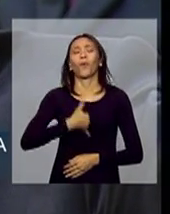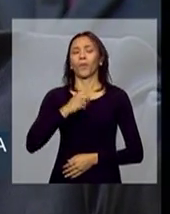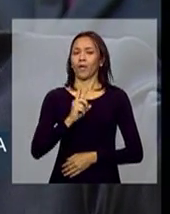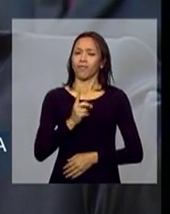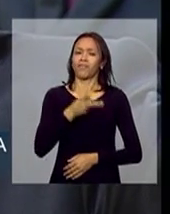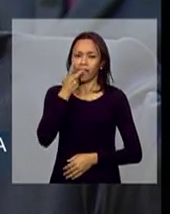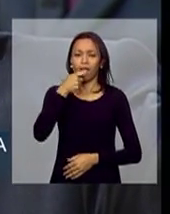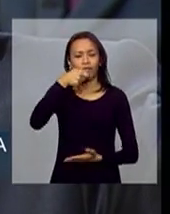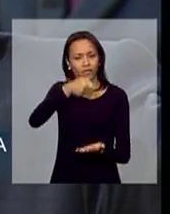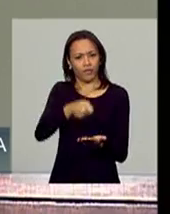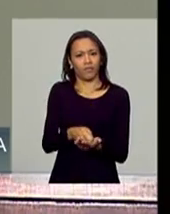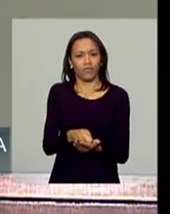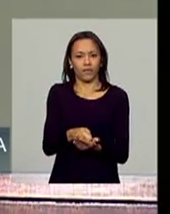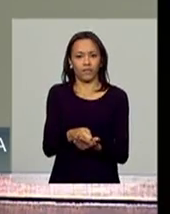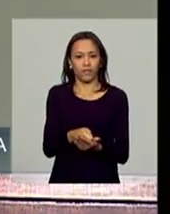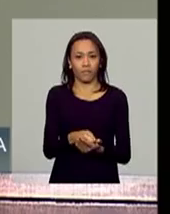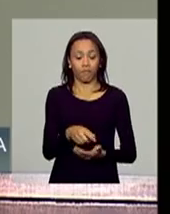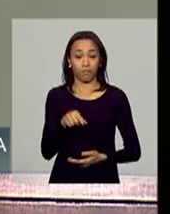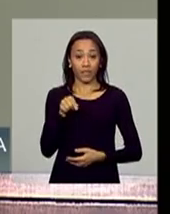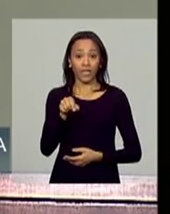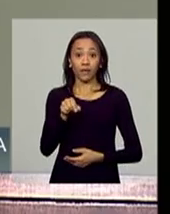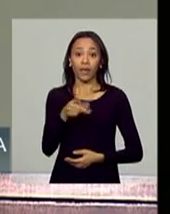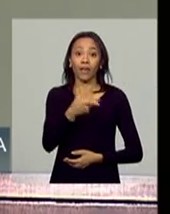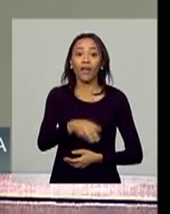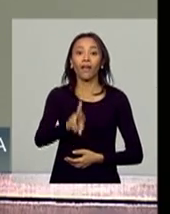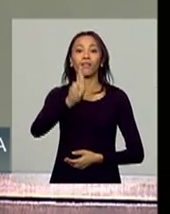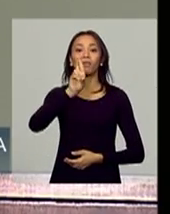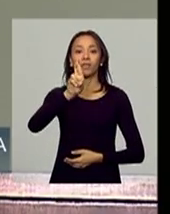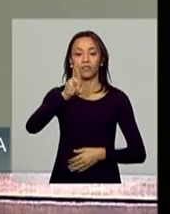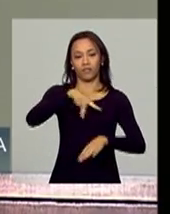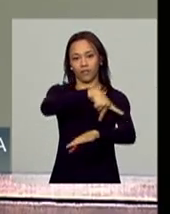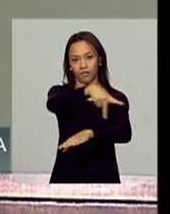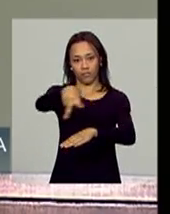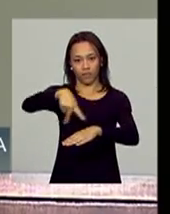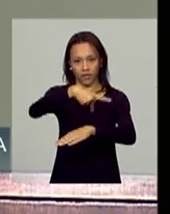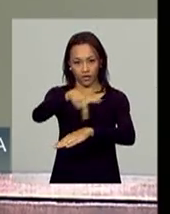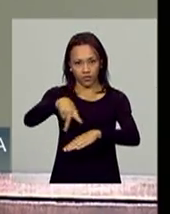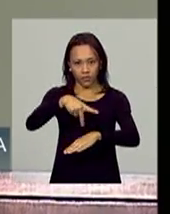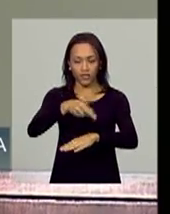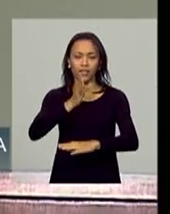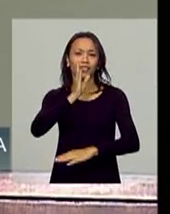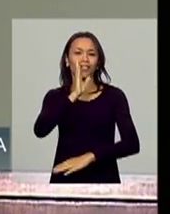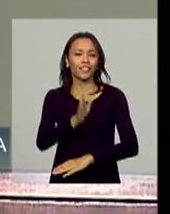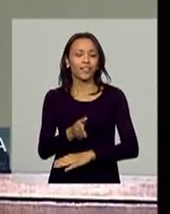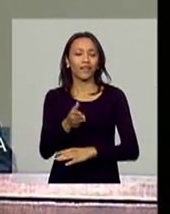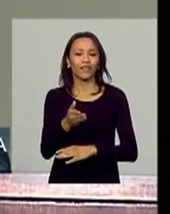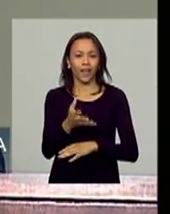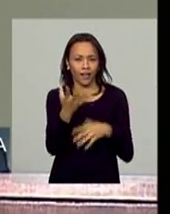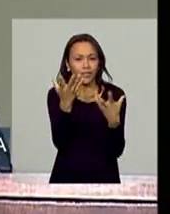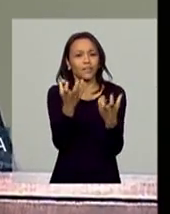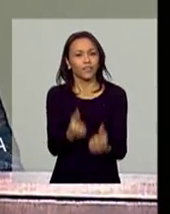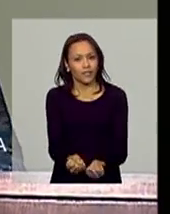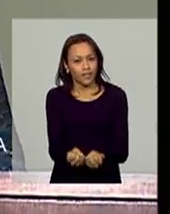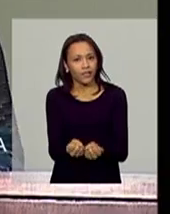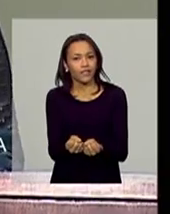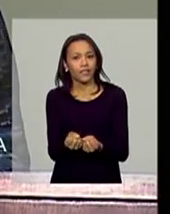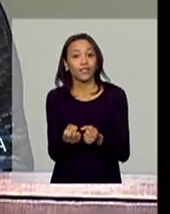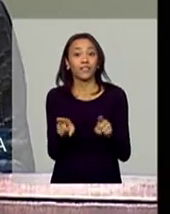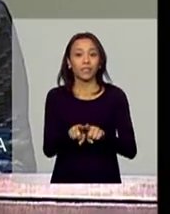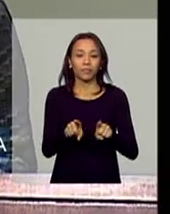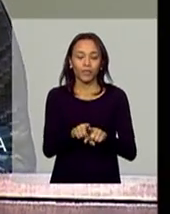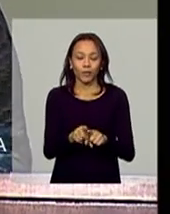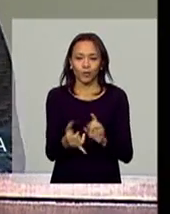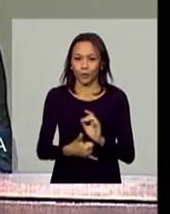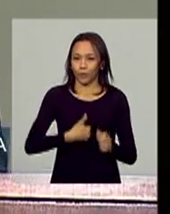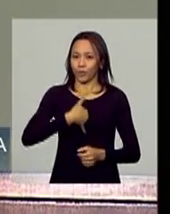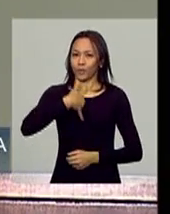poderão dizer que representam o país que se encontrou consigo mesmo, que recuperou sua